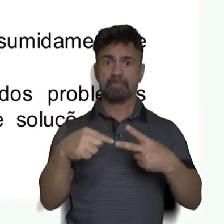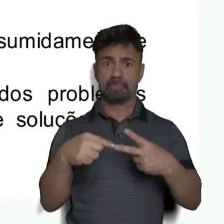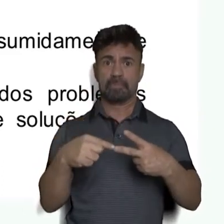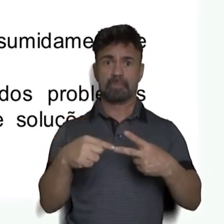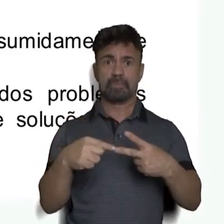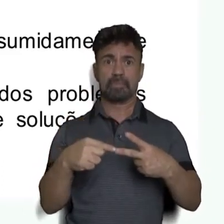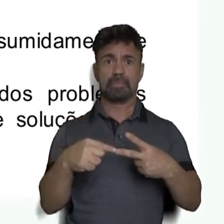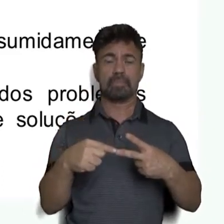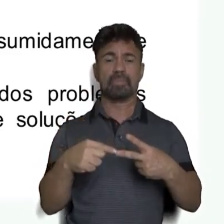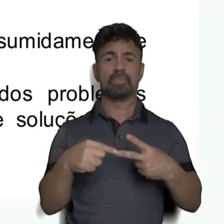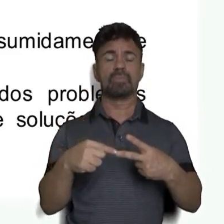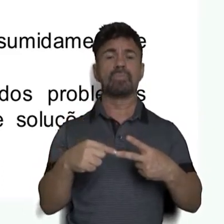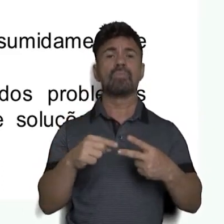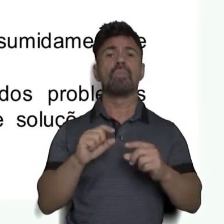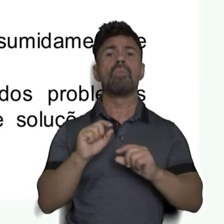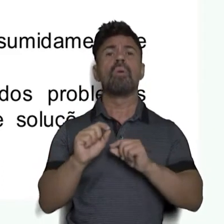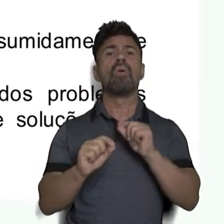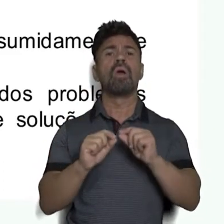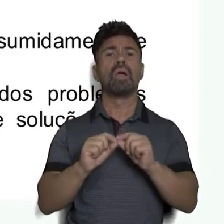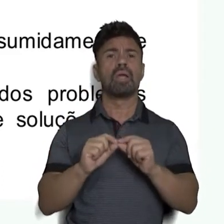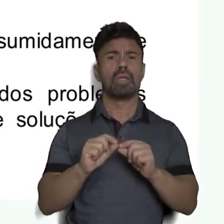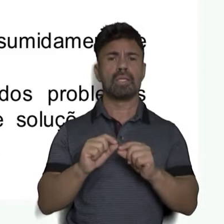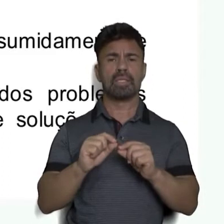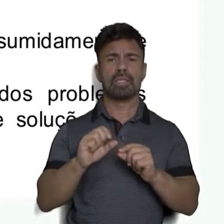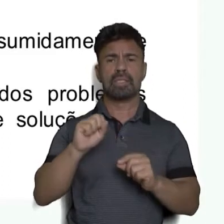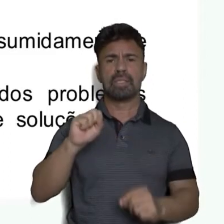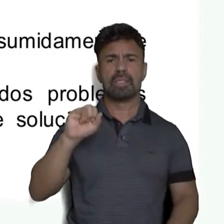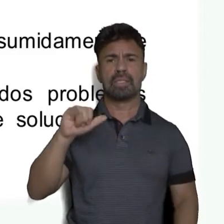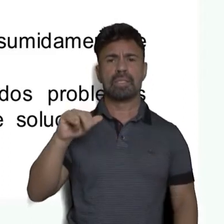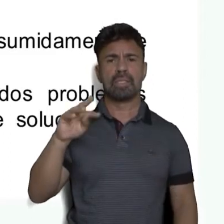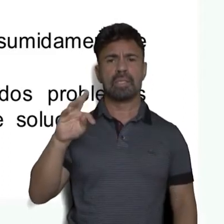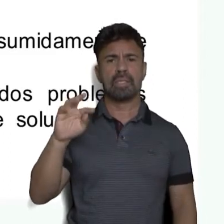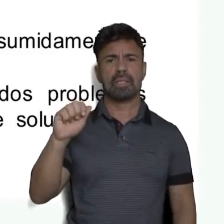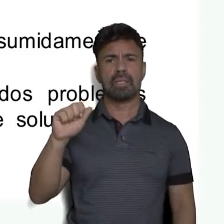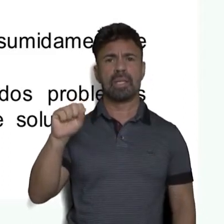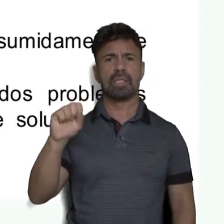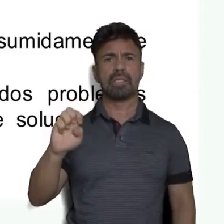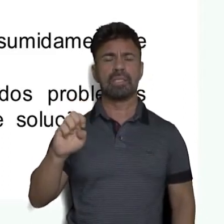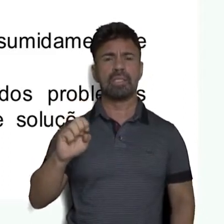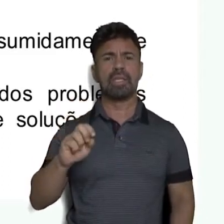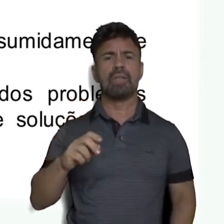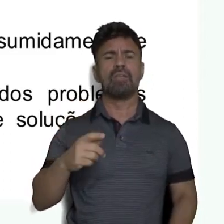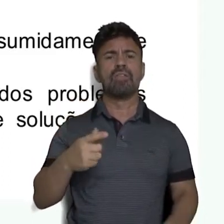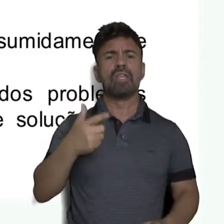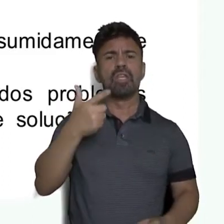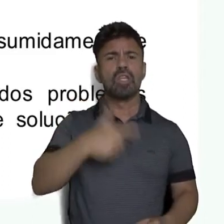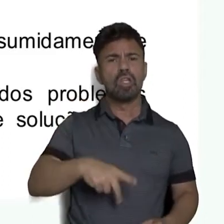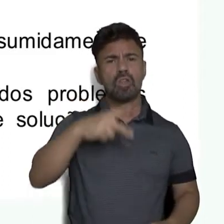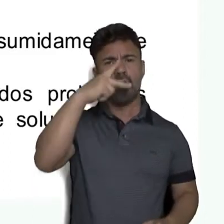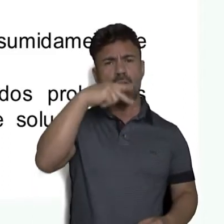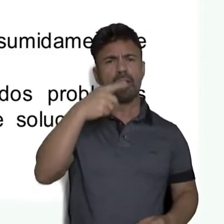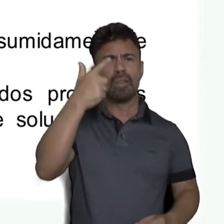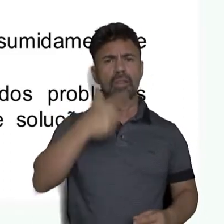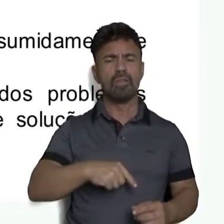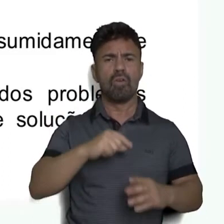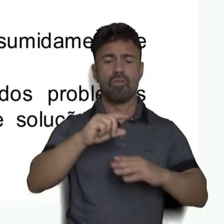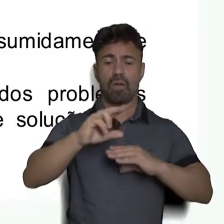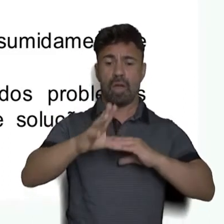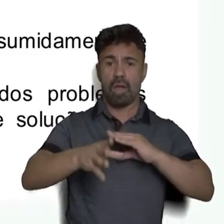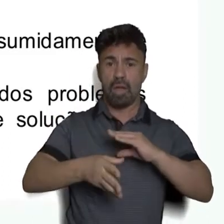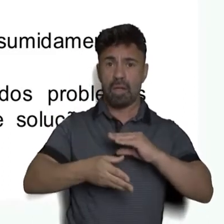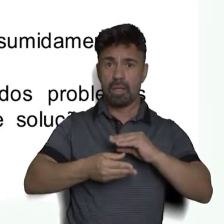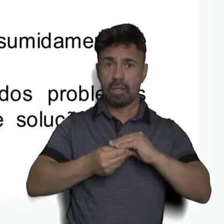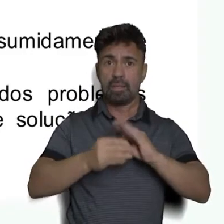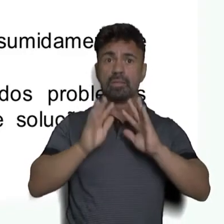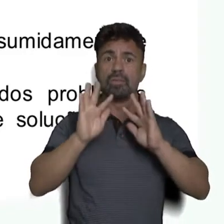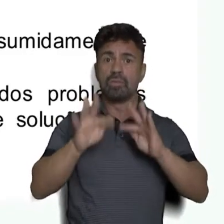pode ser por síntese. O que é por síntese? É quando você repete os argumentos de forma resumida, claro, no